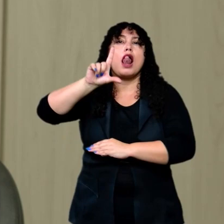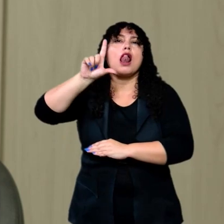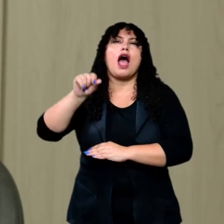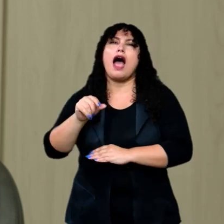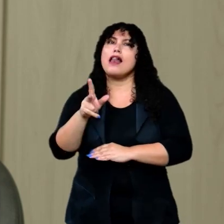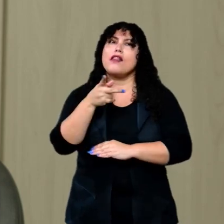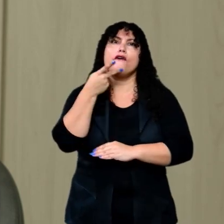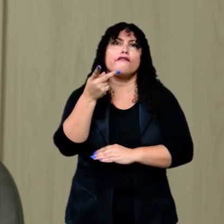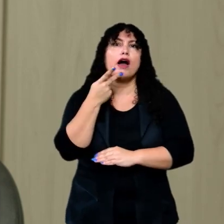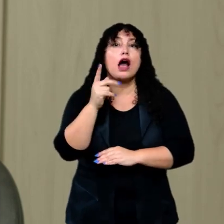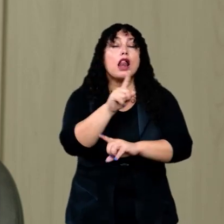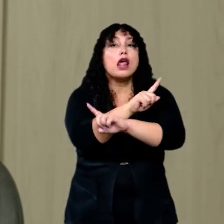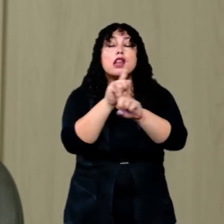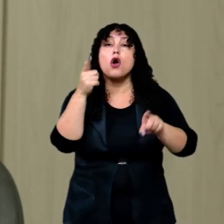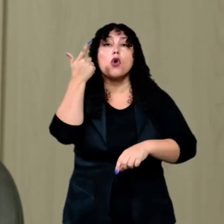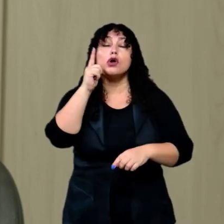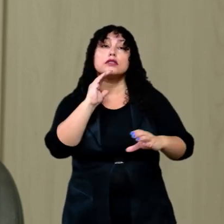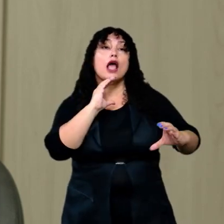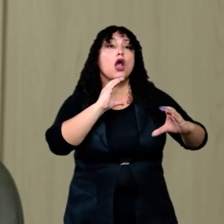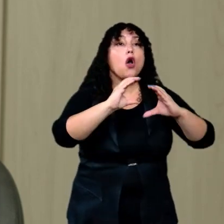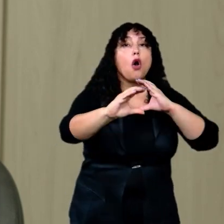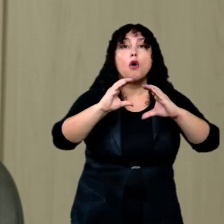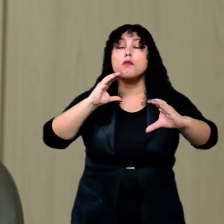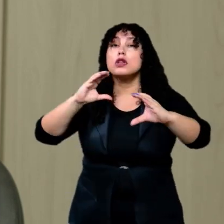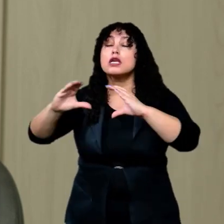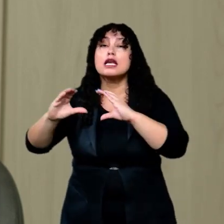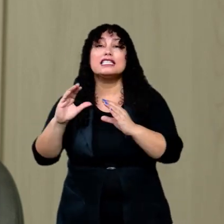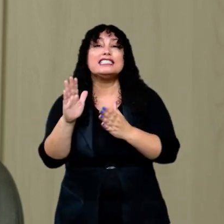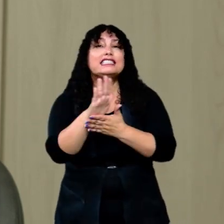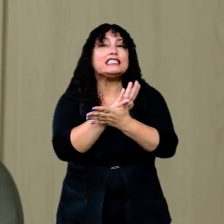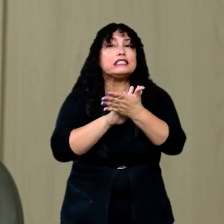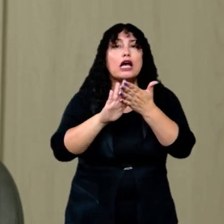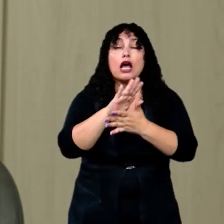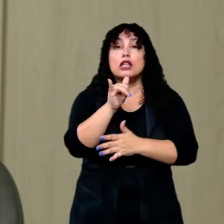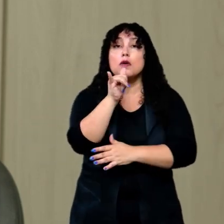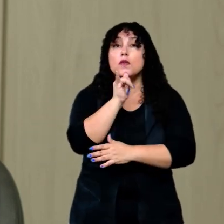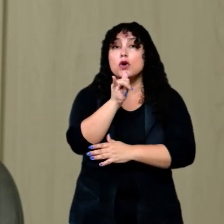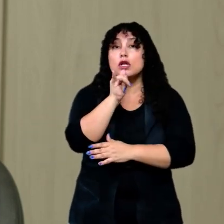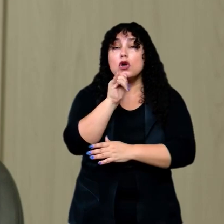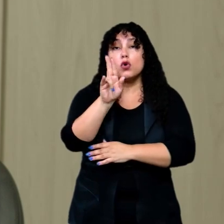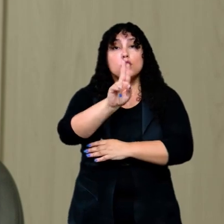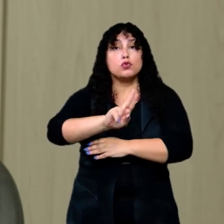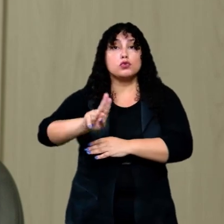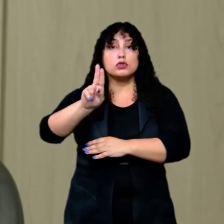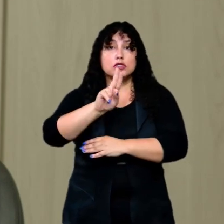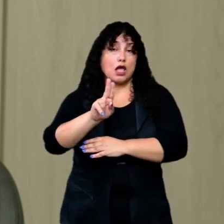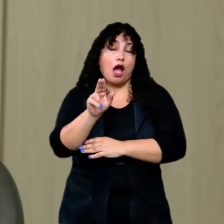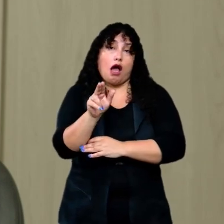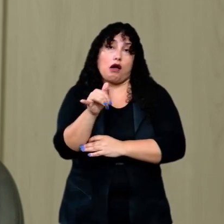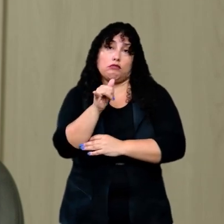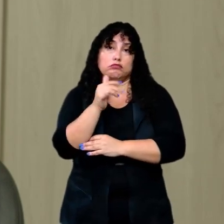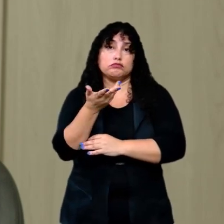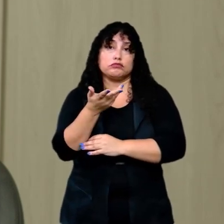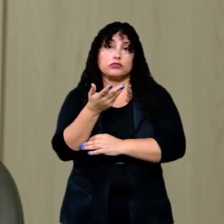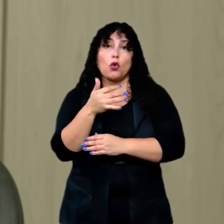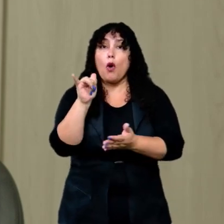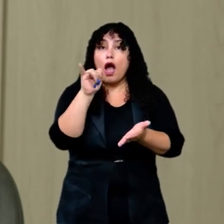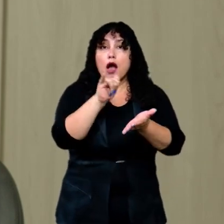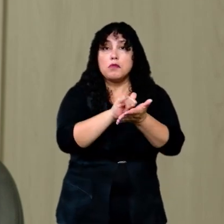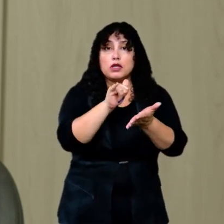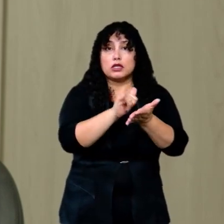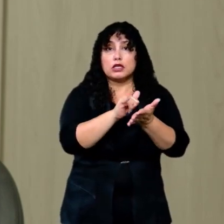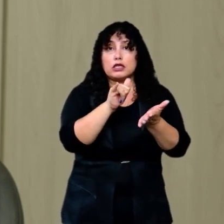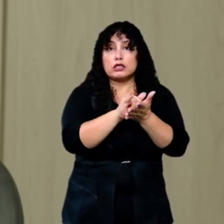não fala. Não, ele não consegue se comunicar de maneira nenhuma. Ele não consegue, por exemplo, usar um aplicativo que